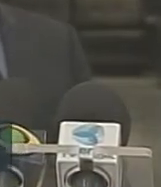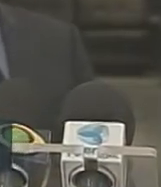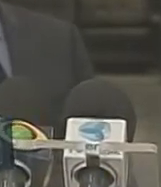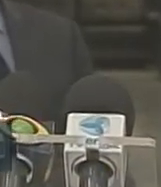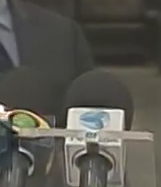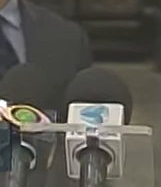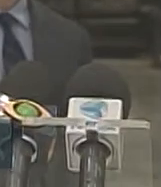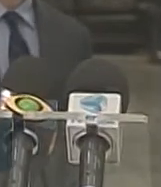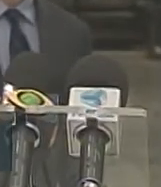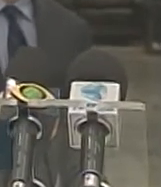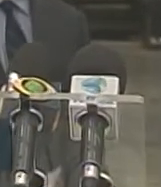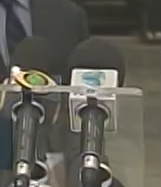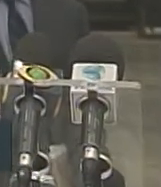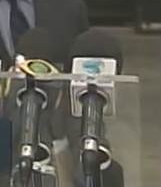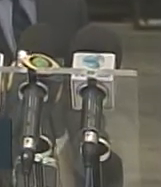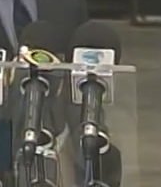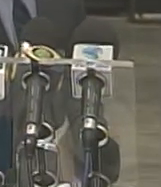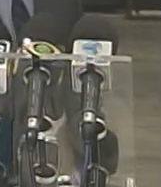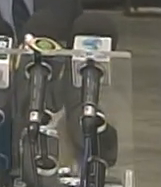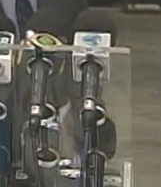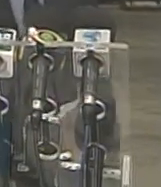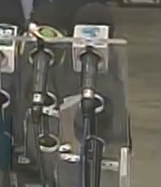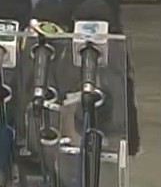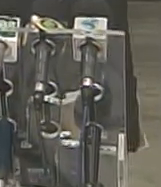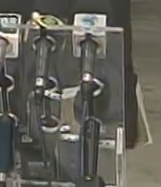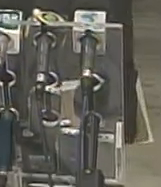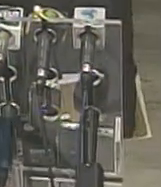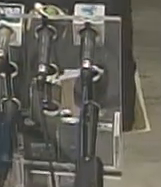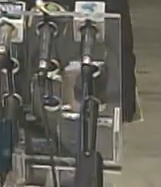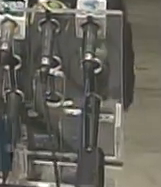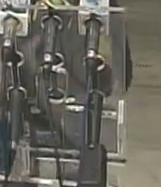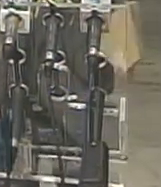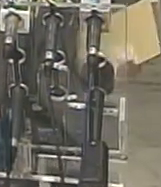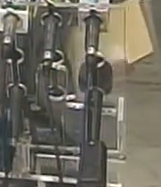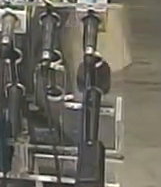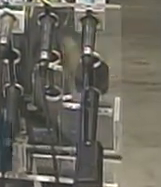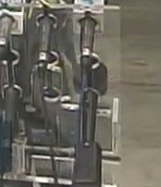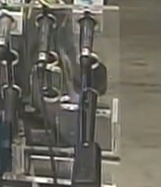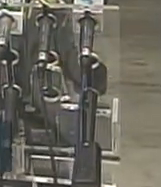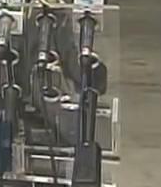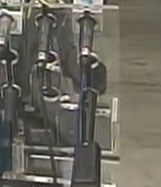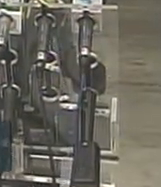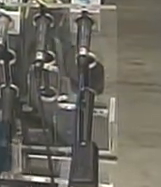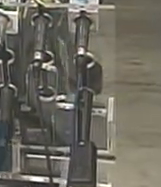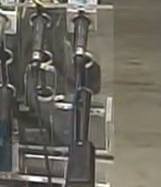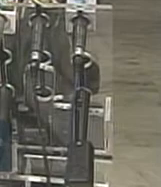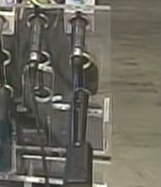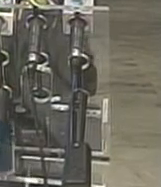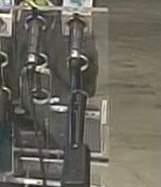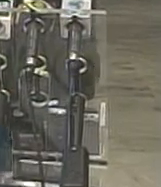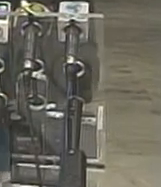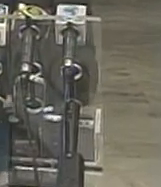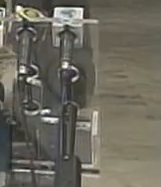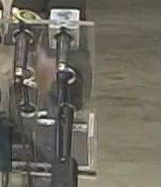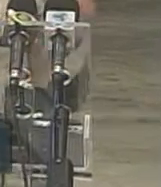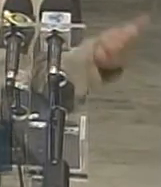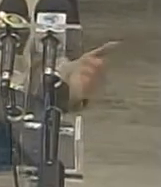Bom, eu vou pedir desculpa, hoje a gente está aqui para falar de mudança do clima e desenvolvimento sustentável. Isso eu converso então, Nath. Deixa,